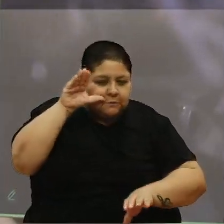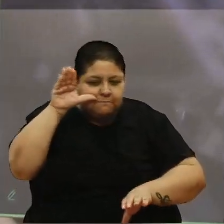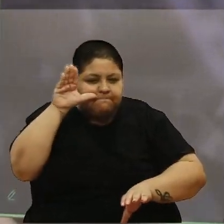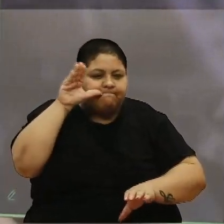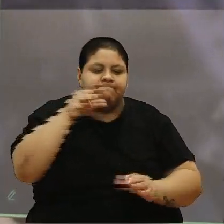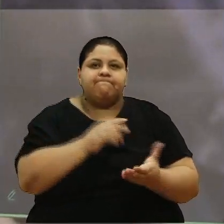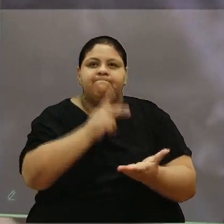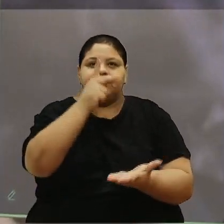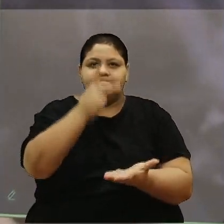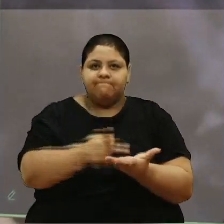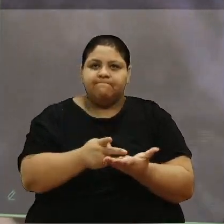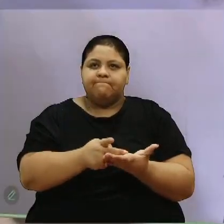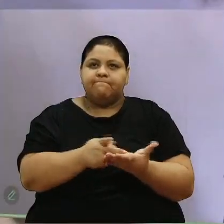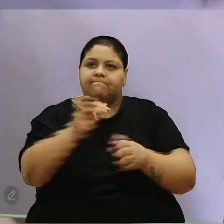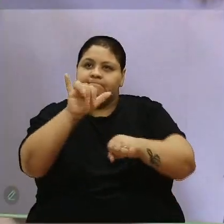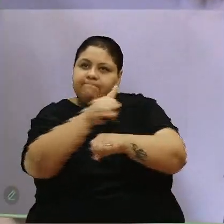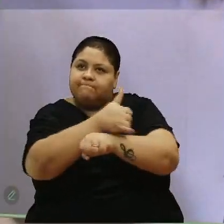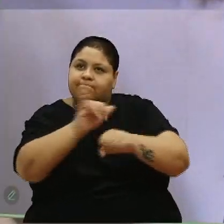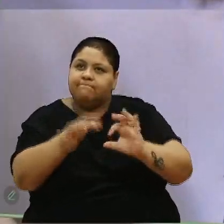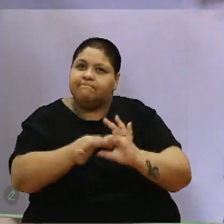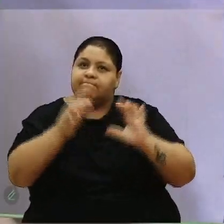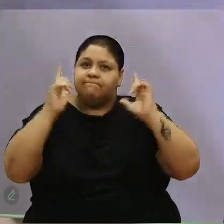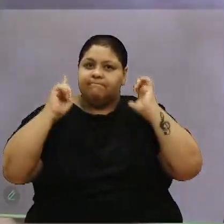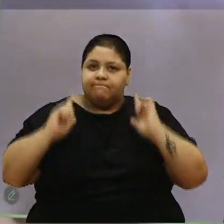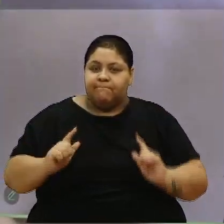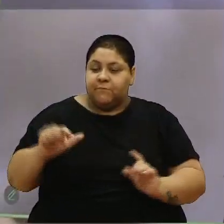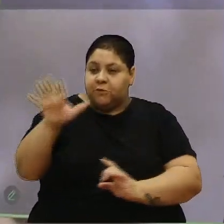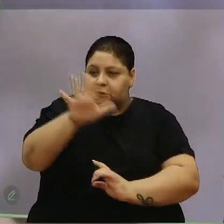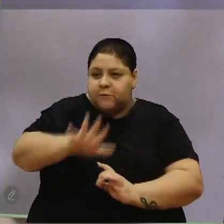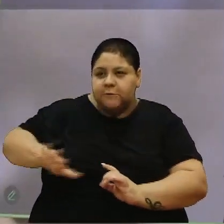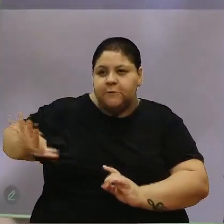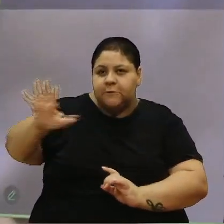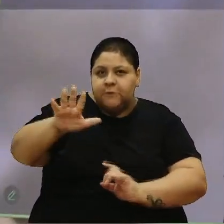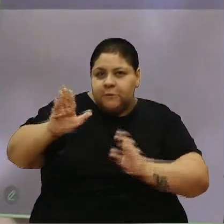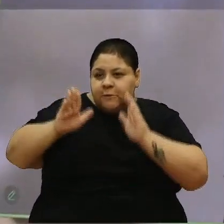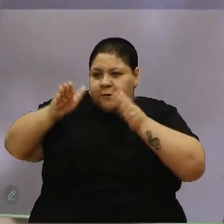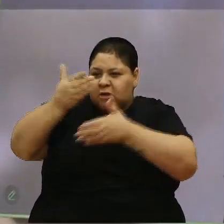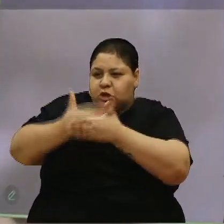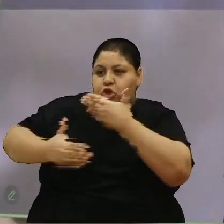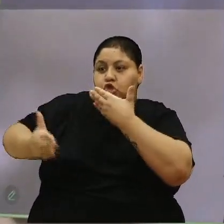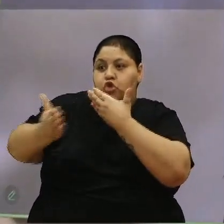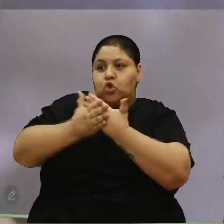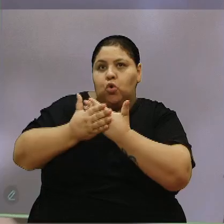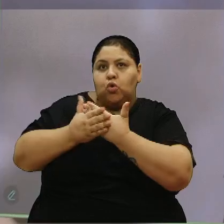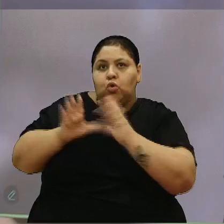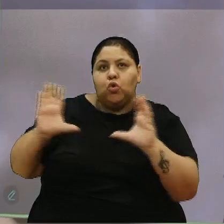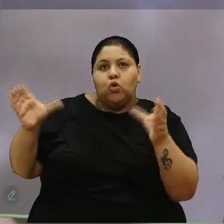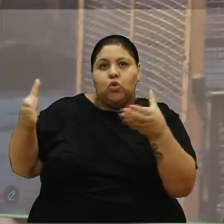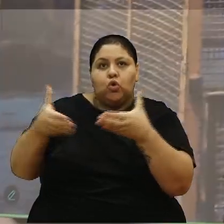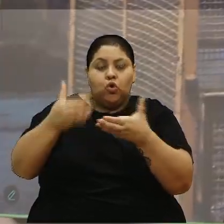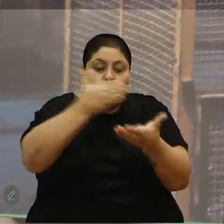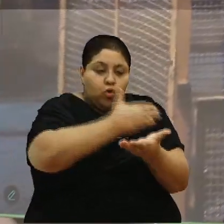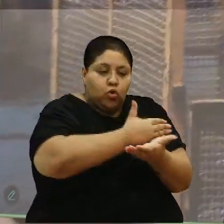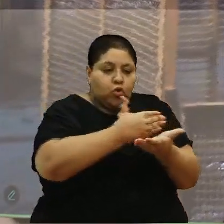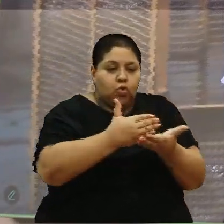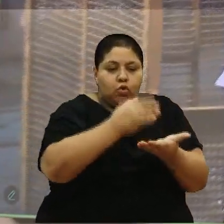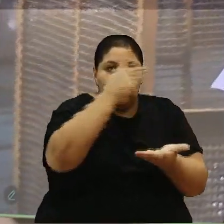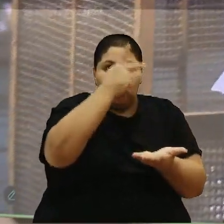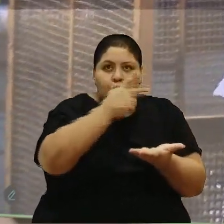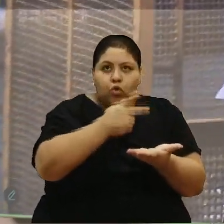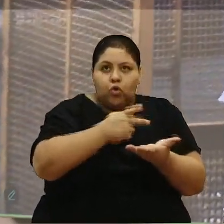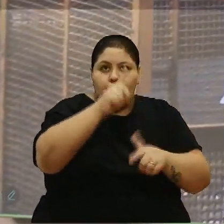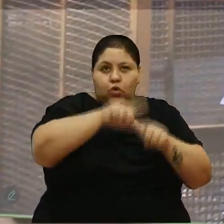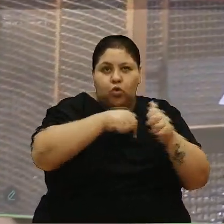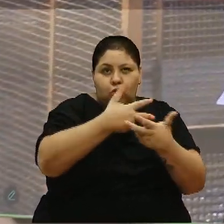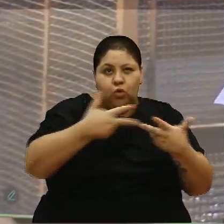produtos, um recurso que permite uma gestão integrada e precisa em toda a cadeia, desde a entrada da matéria-prima